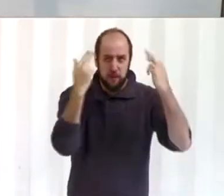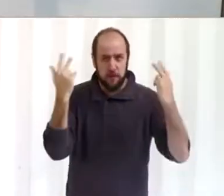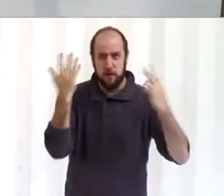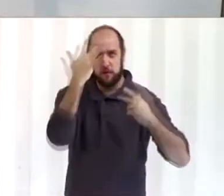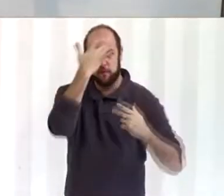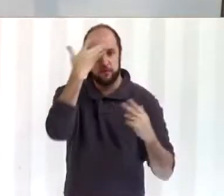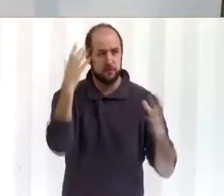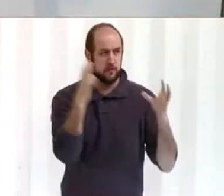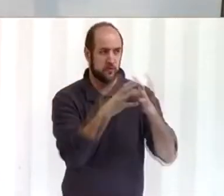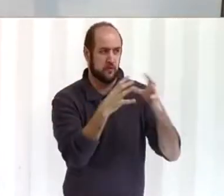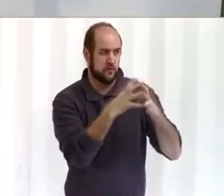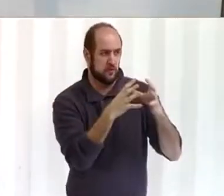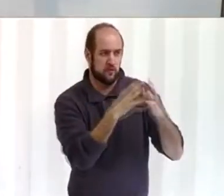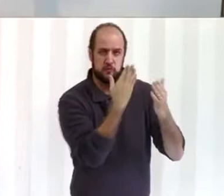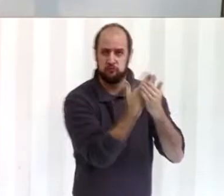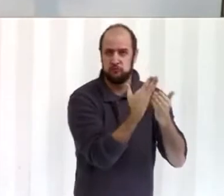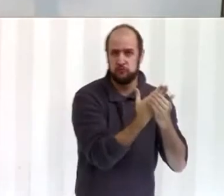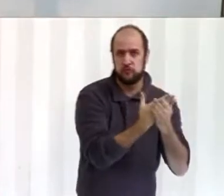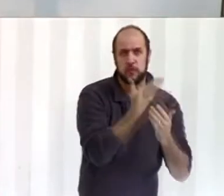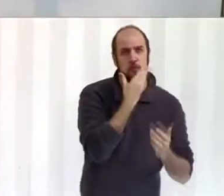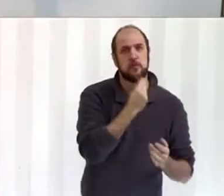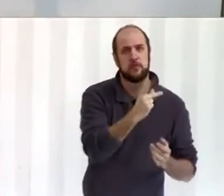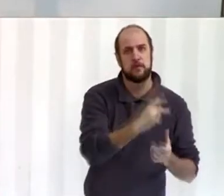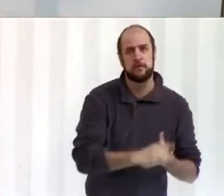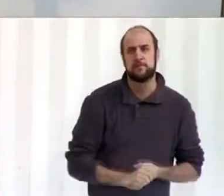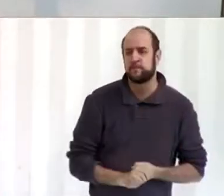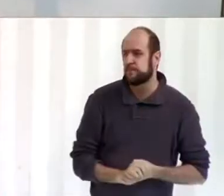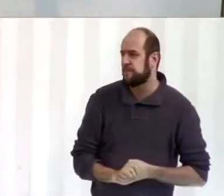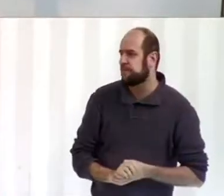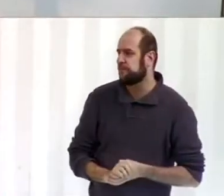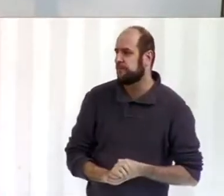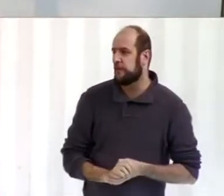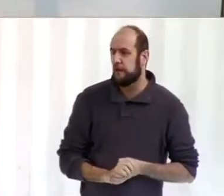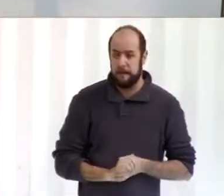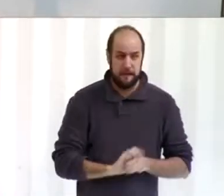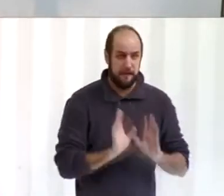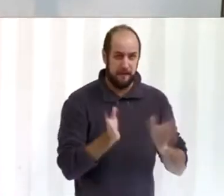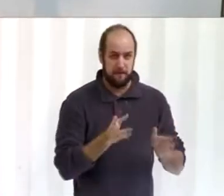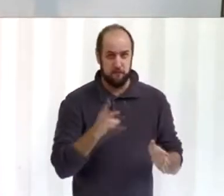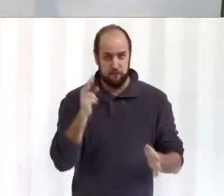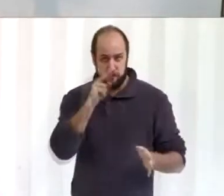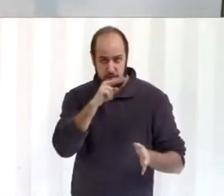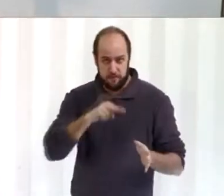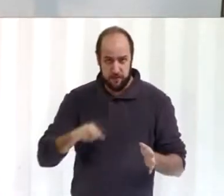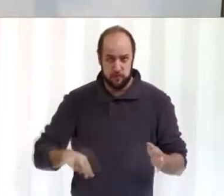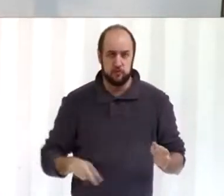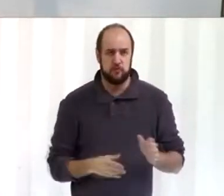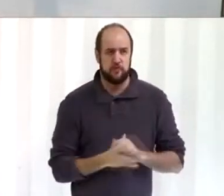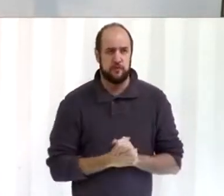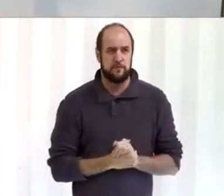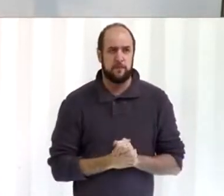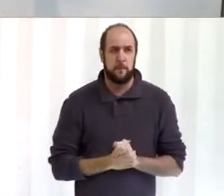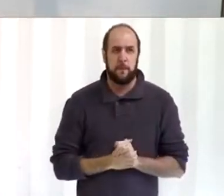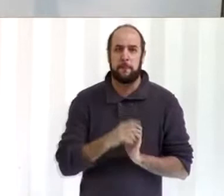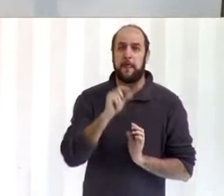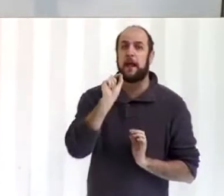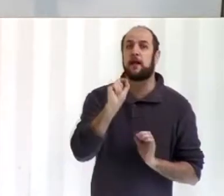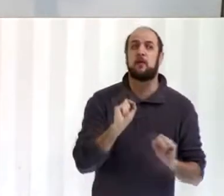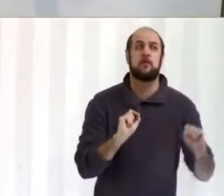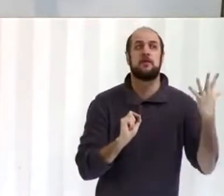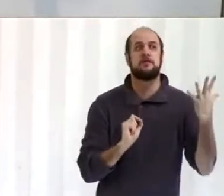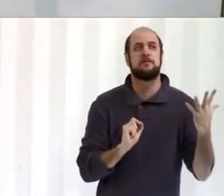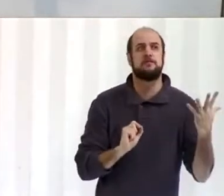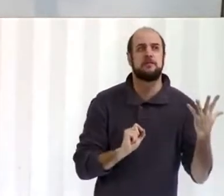de profetas. E aqui nós temos, nessa passagem lida, uma situação